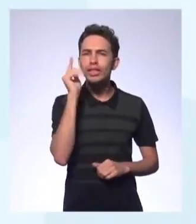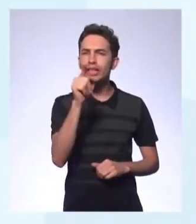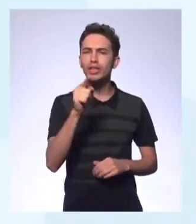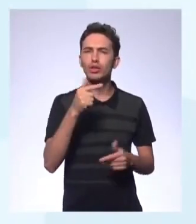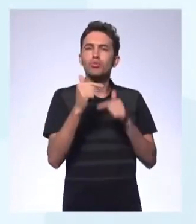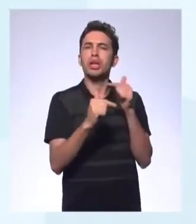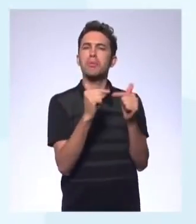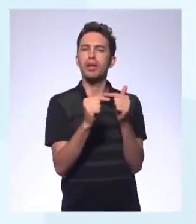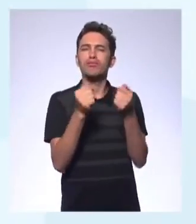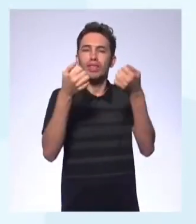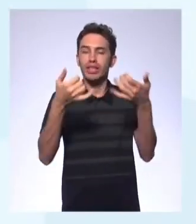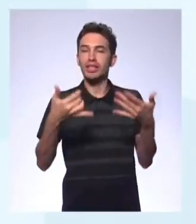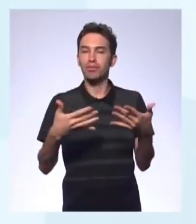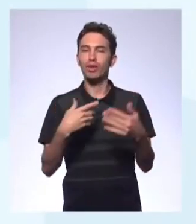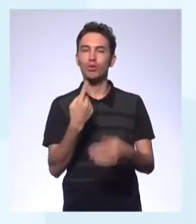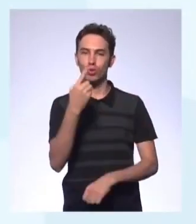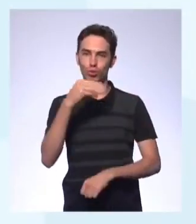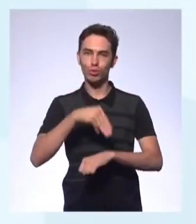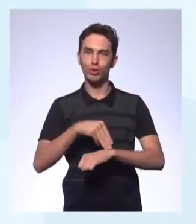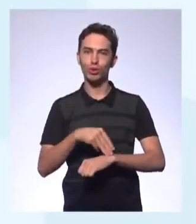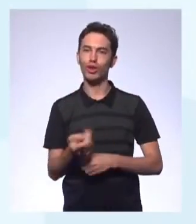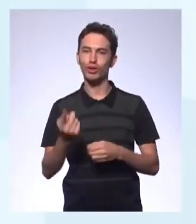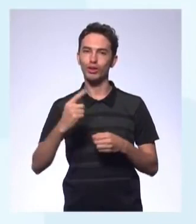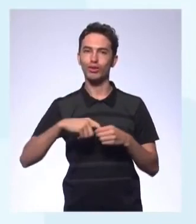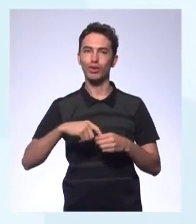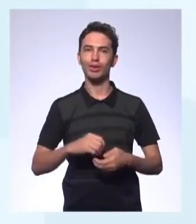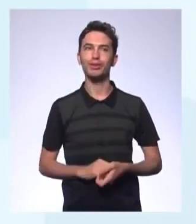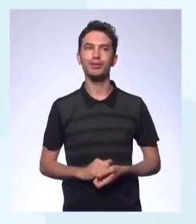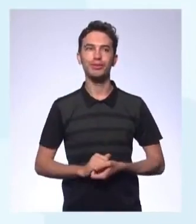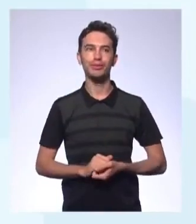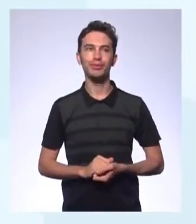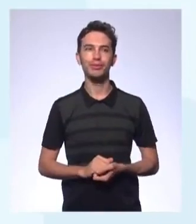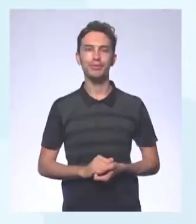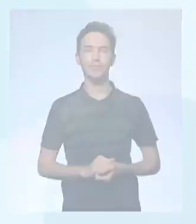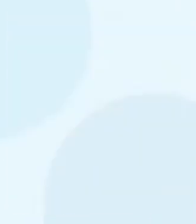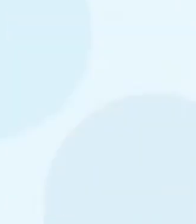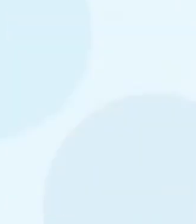trabalho? Explique. 1 minuto e voltamos.